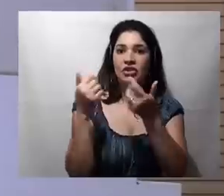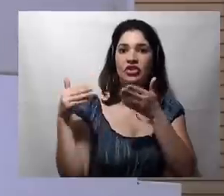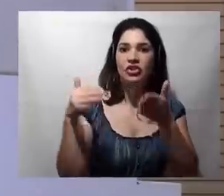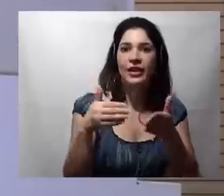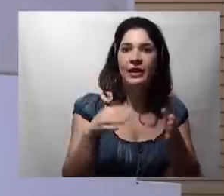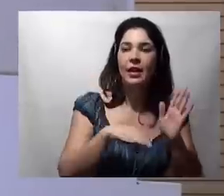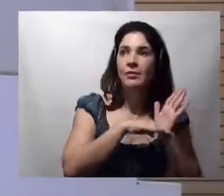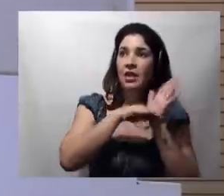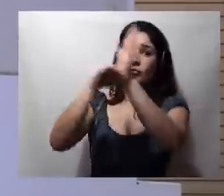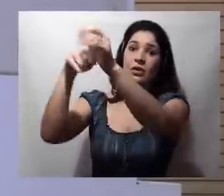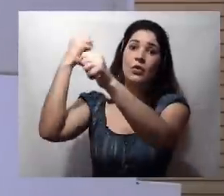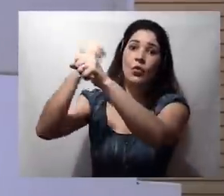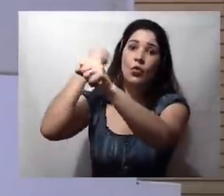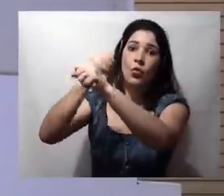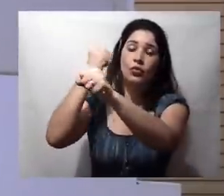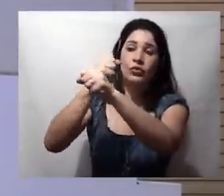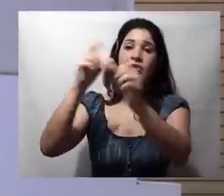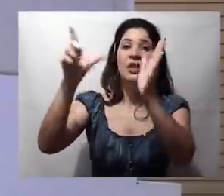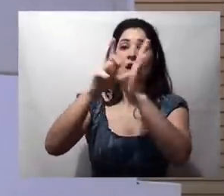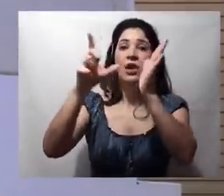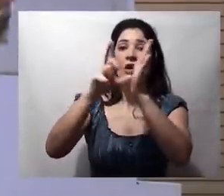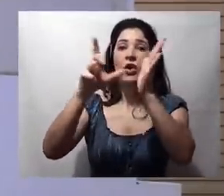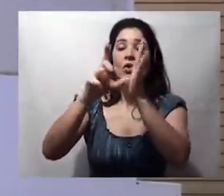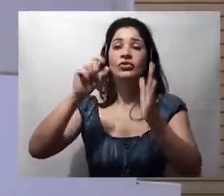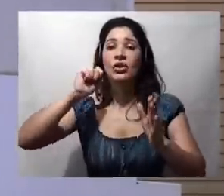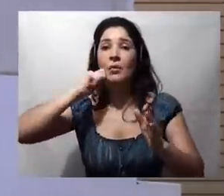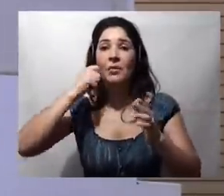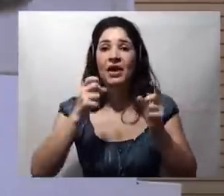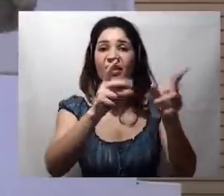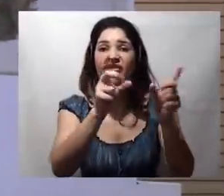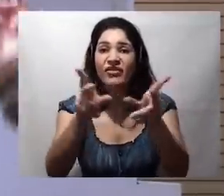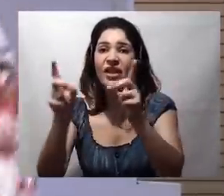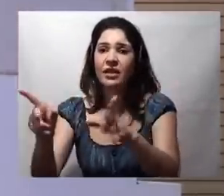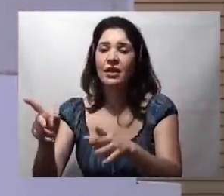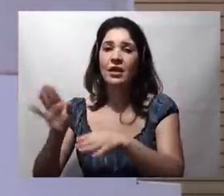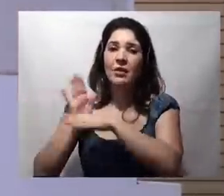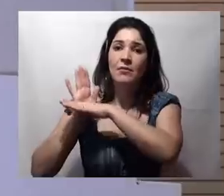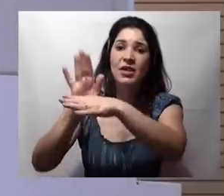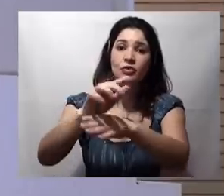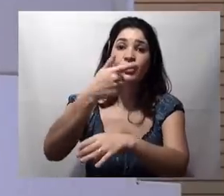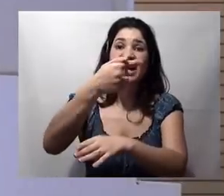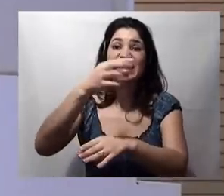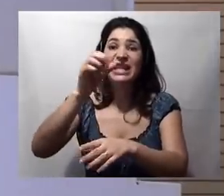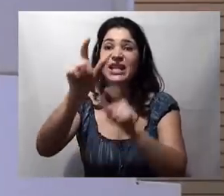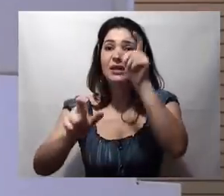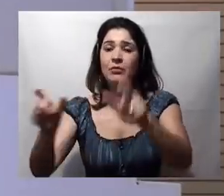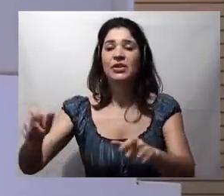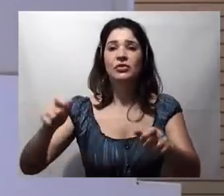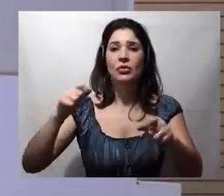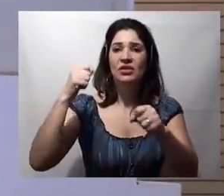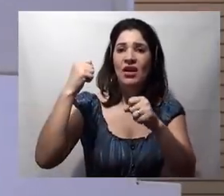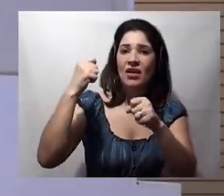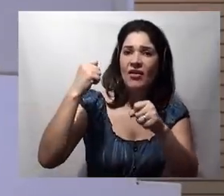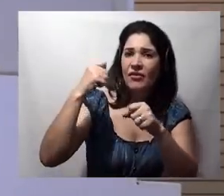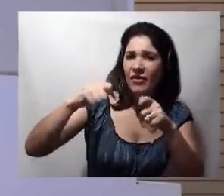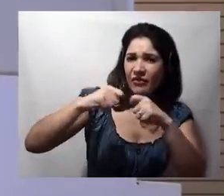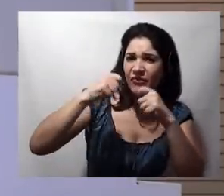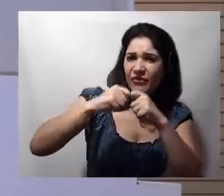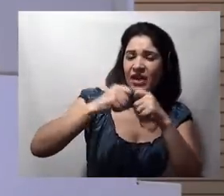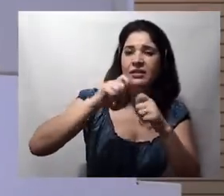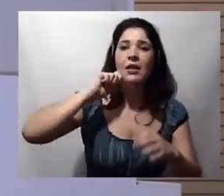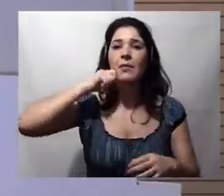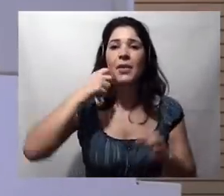a oitava construir uma padaria para dar emprego para 70 pessoas e aí